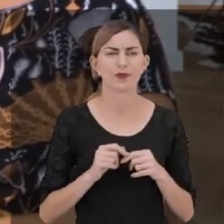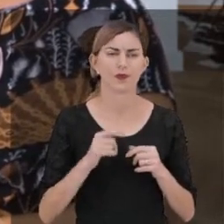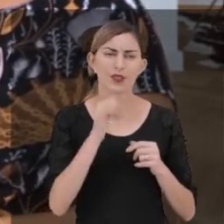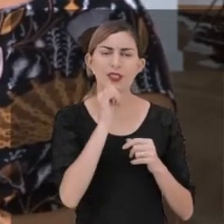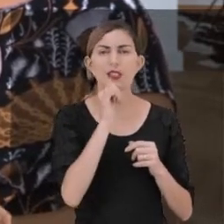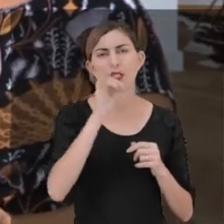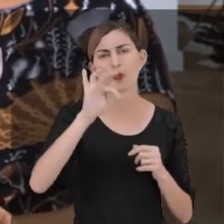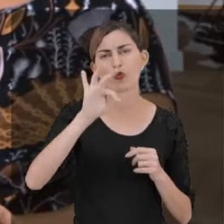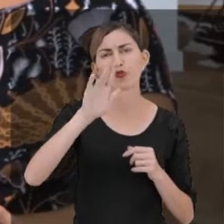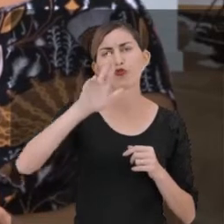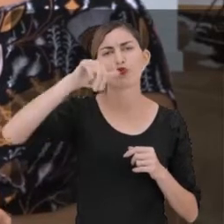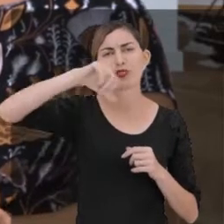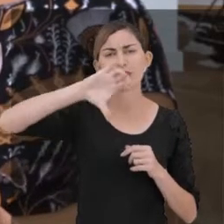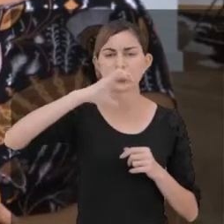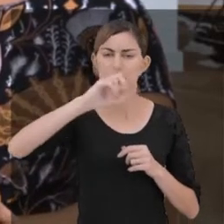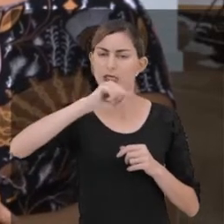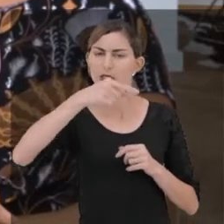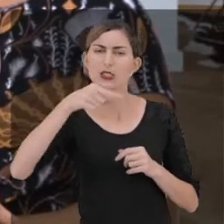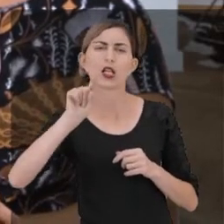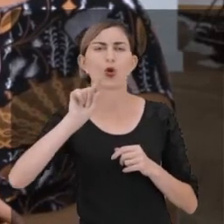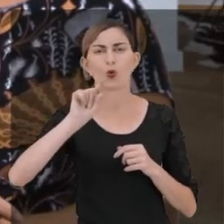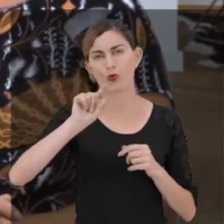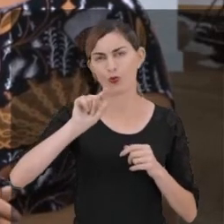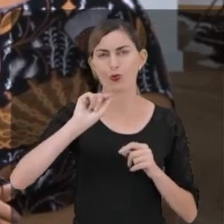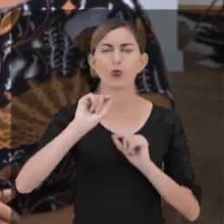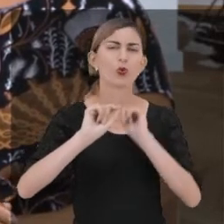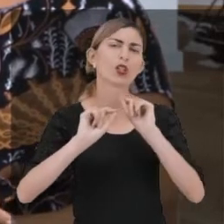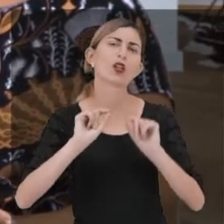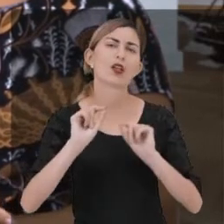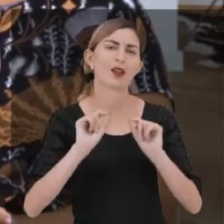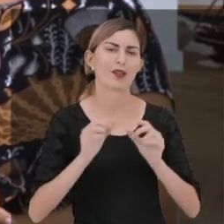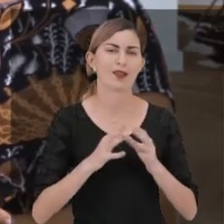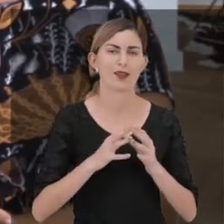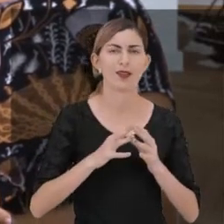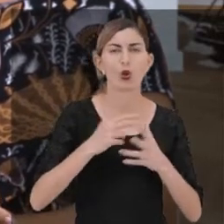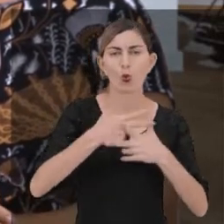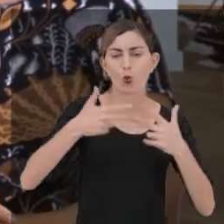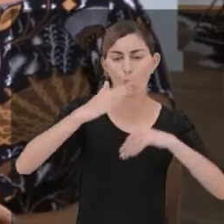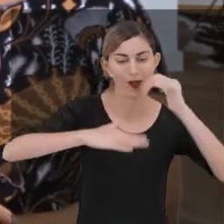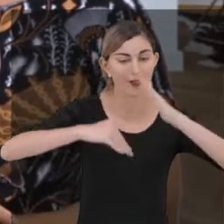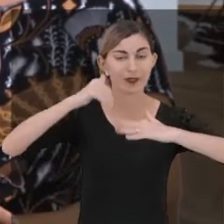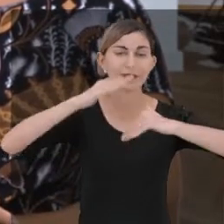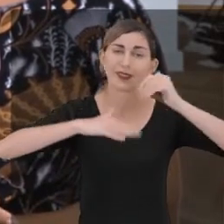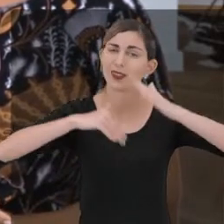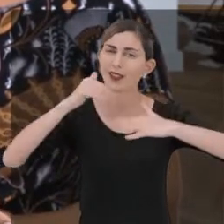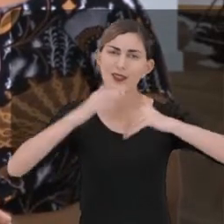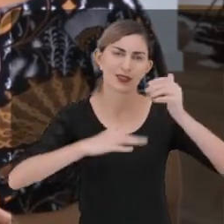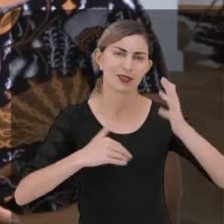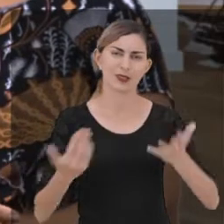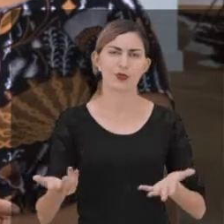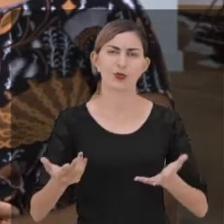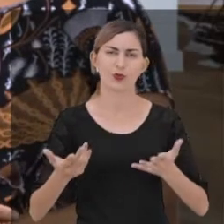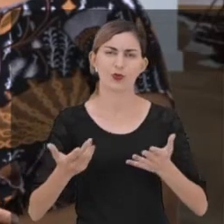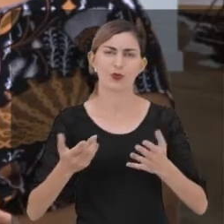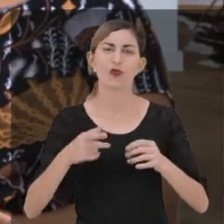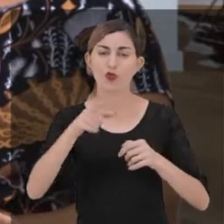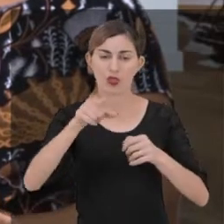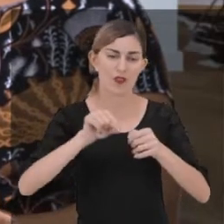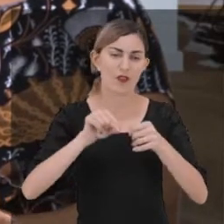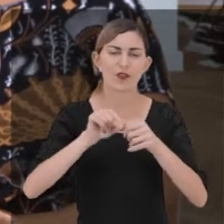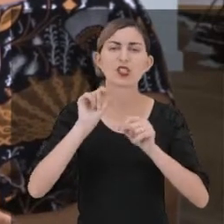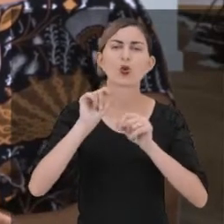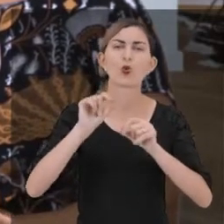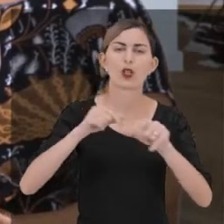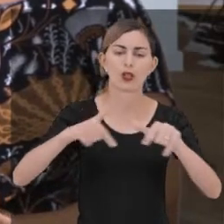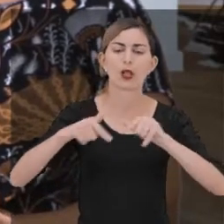diferença? As funções, elas são, na verdade, as qualificações daquilo que o sujeito vai fazer, que ele